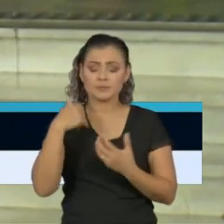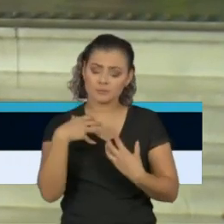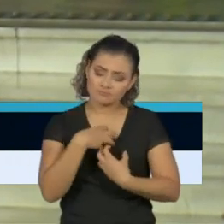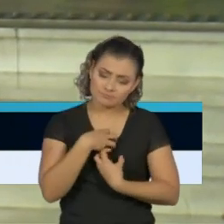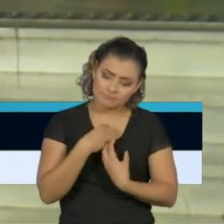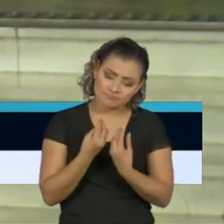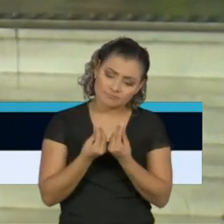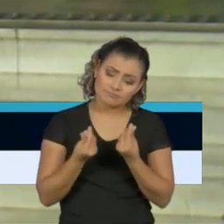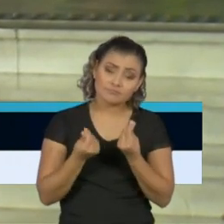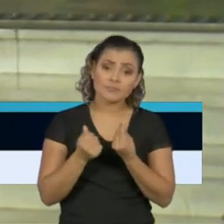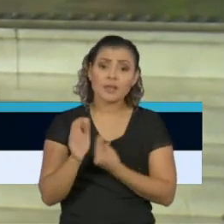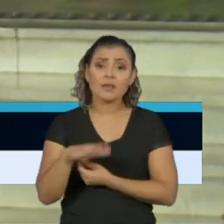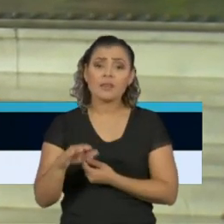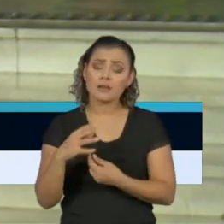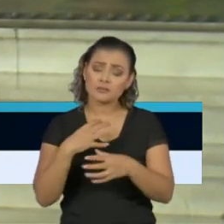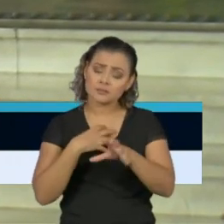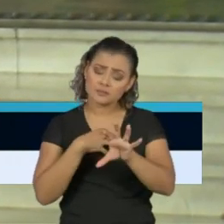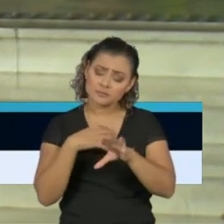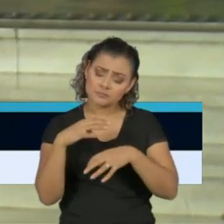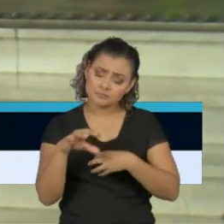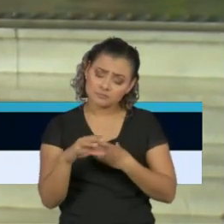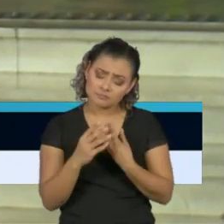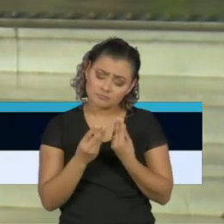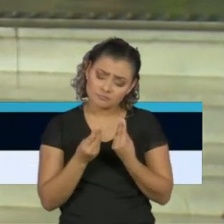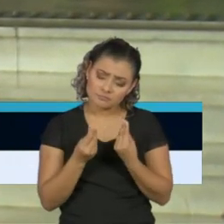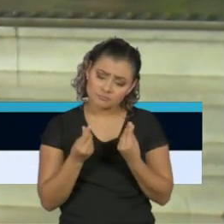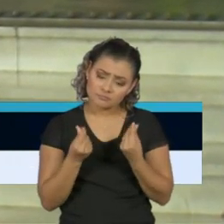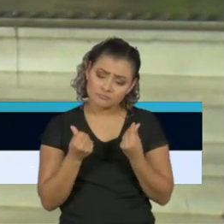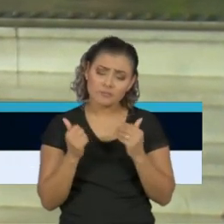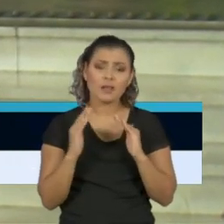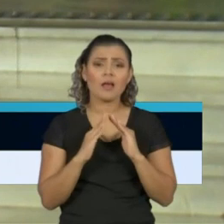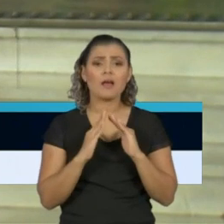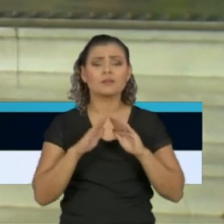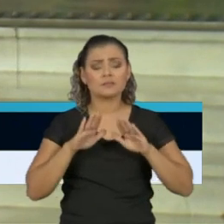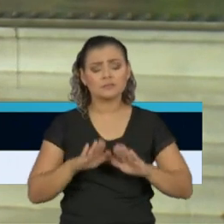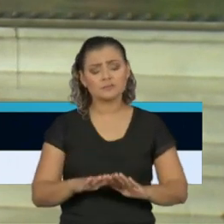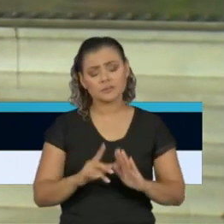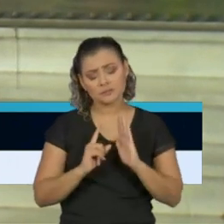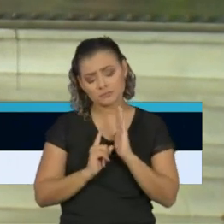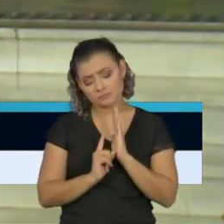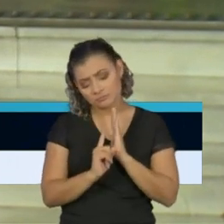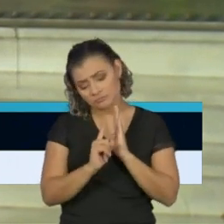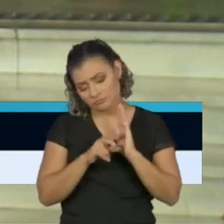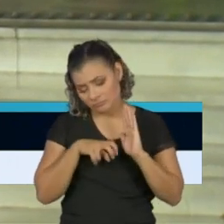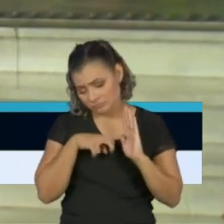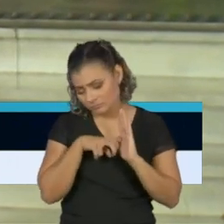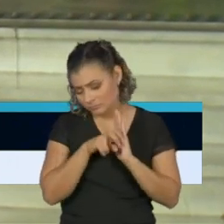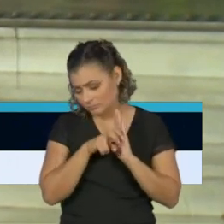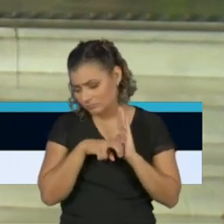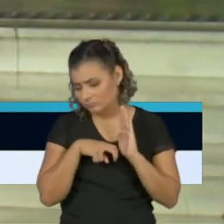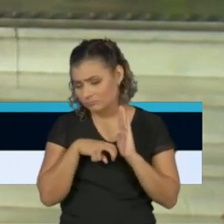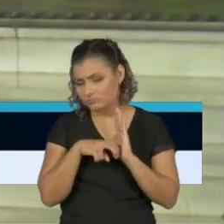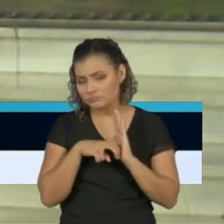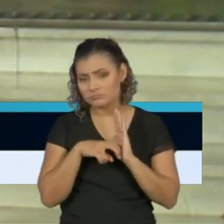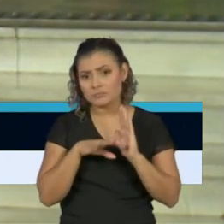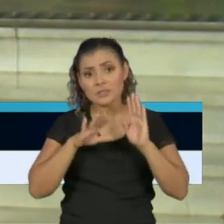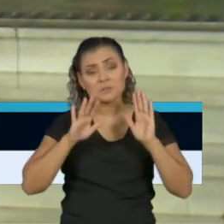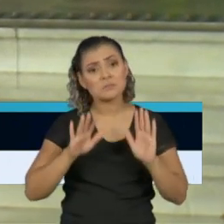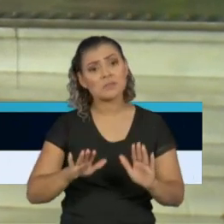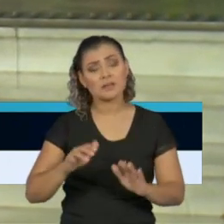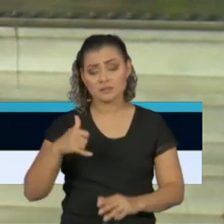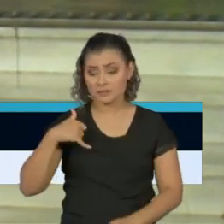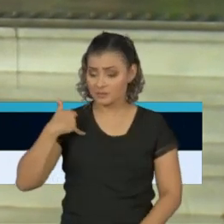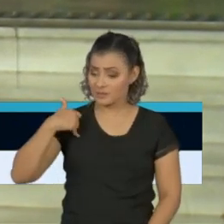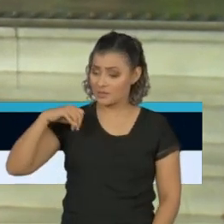sensibilizada essa criança que estava pelo confinamento da sua família, pelo isolamento da sua família, mas manifestando aos 9 anos